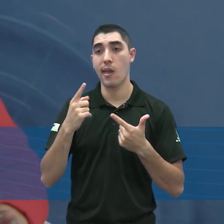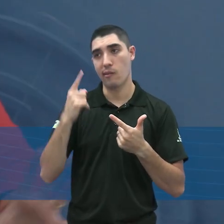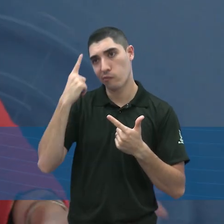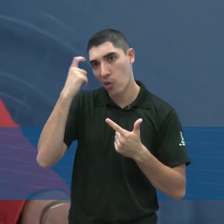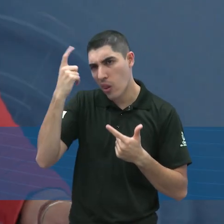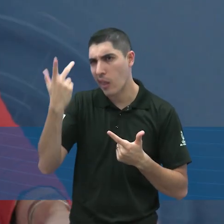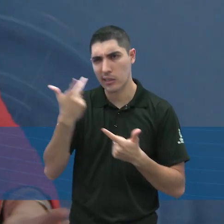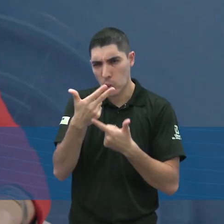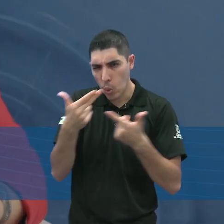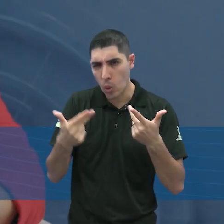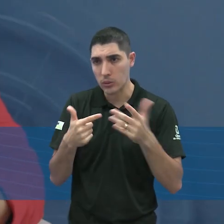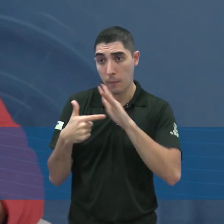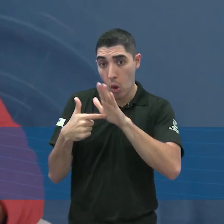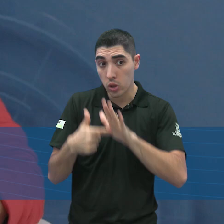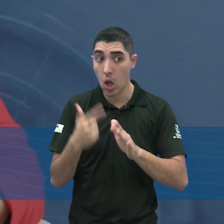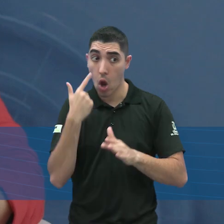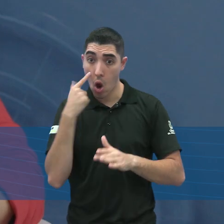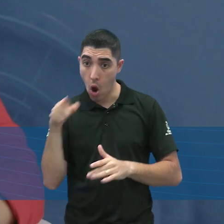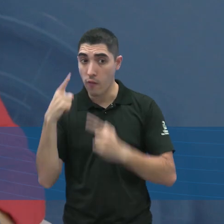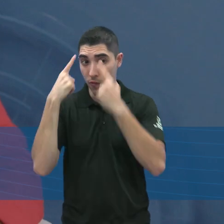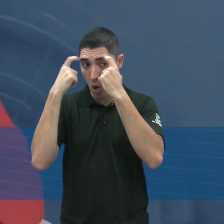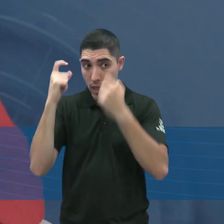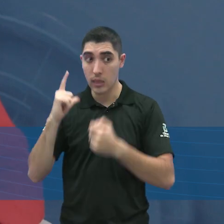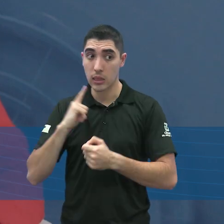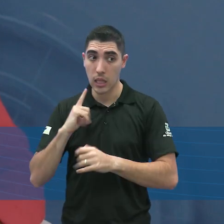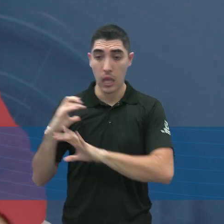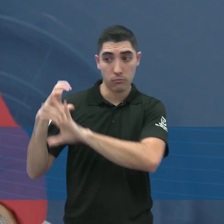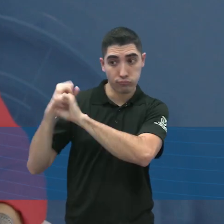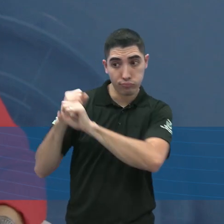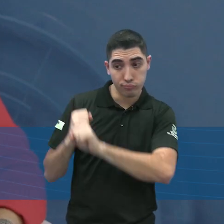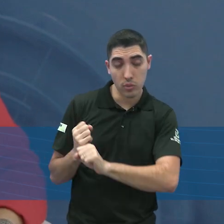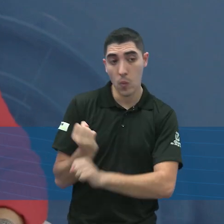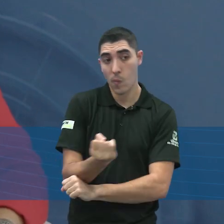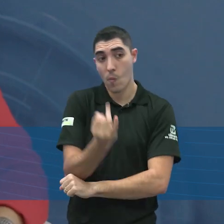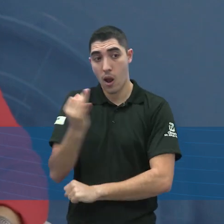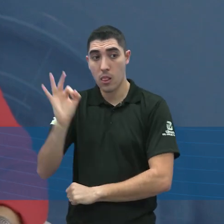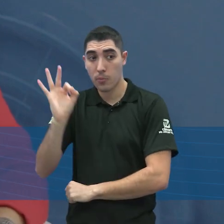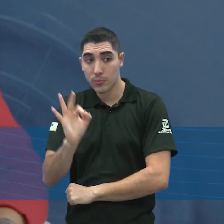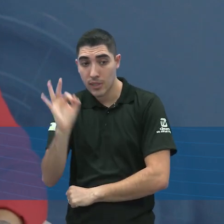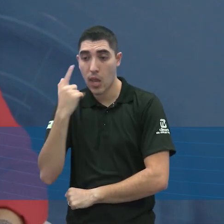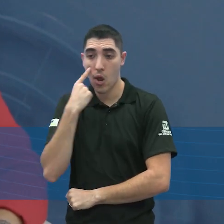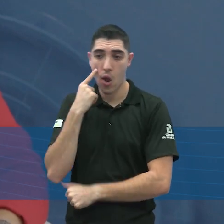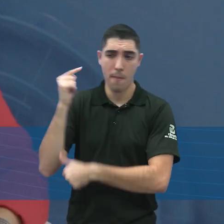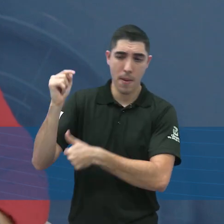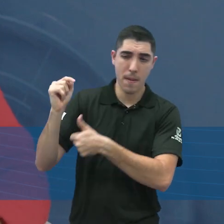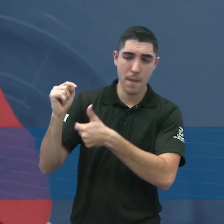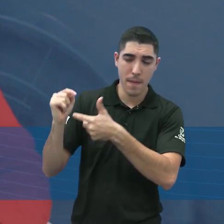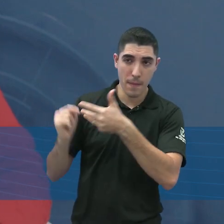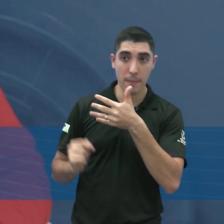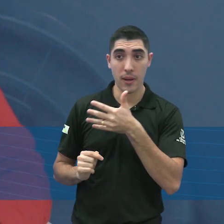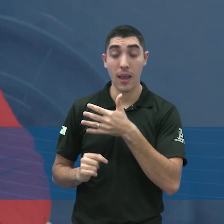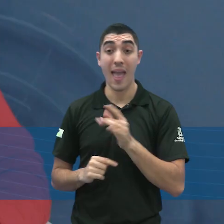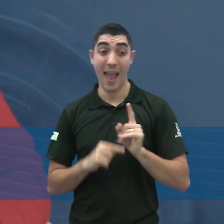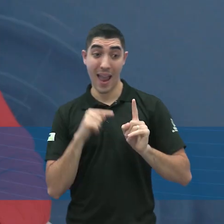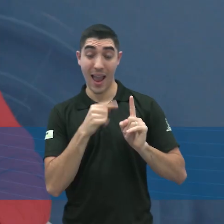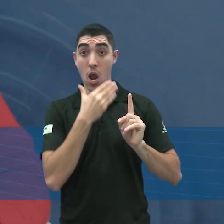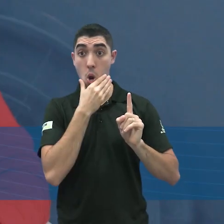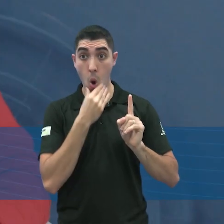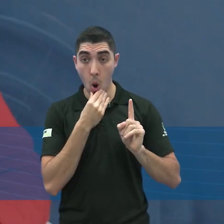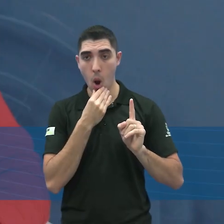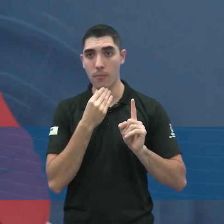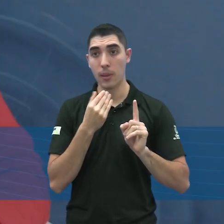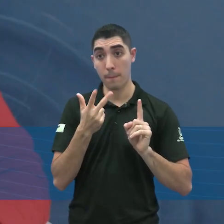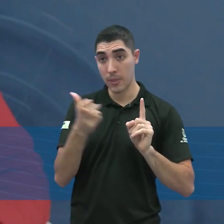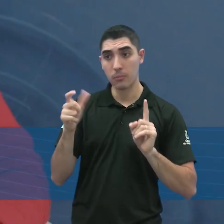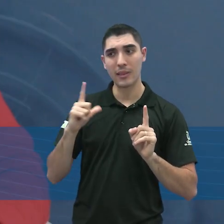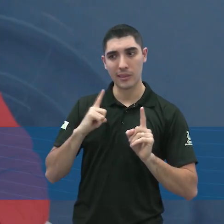então, seja através de violência, seja através de somatizações, que são aquelas manifestações físicas. Então, os homens,